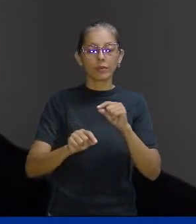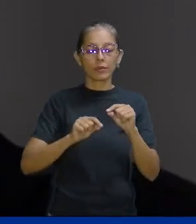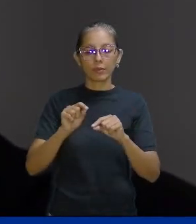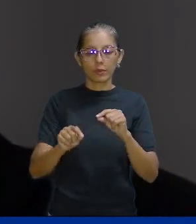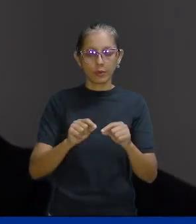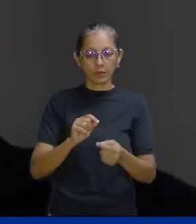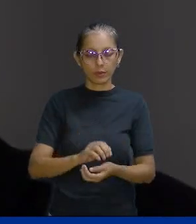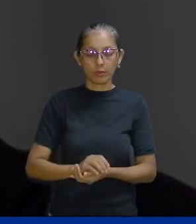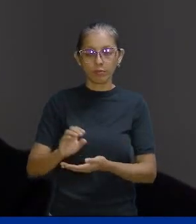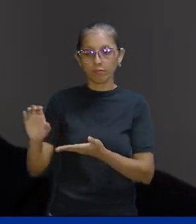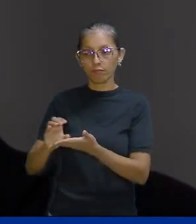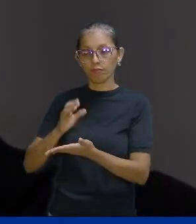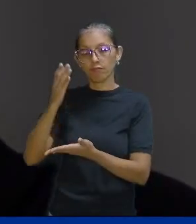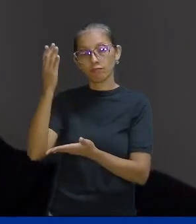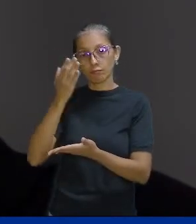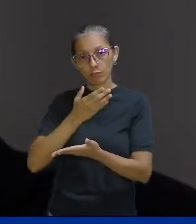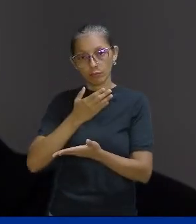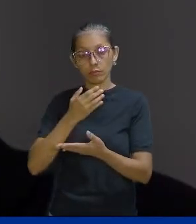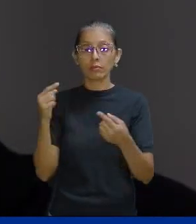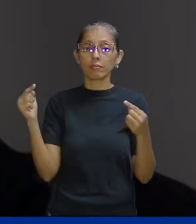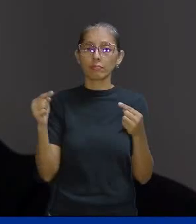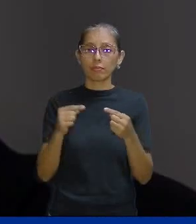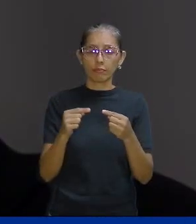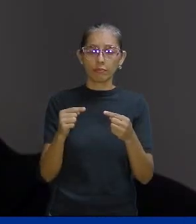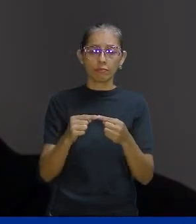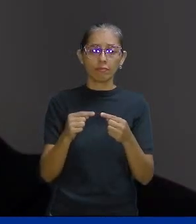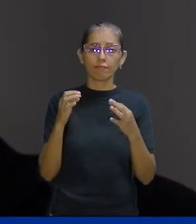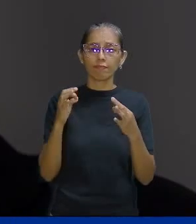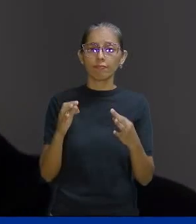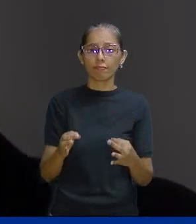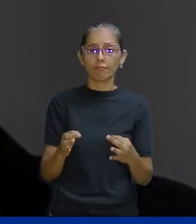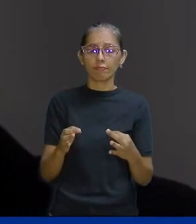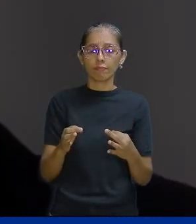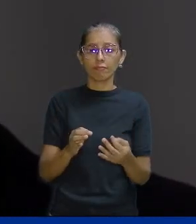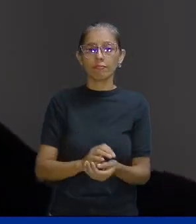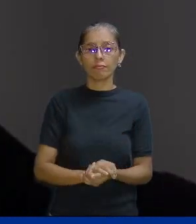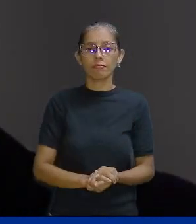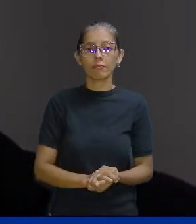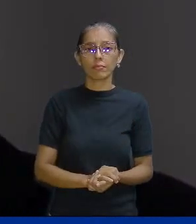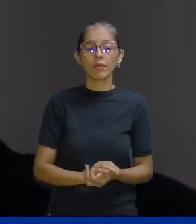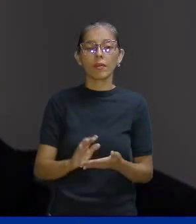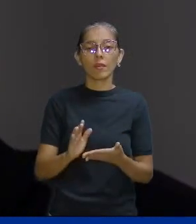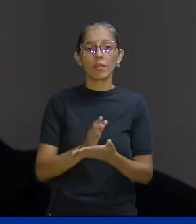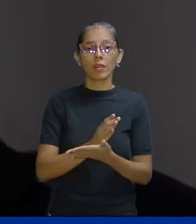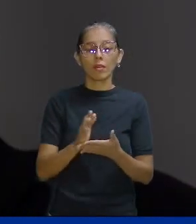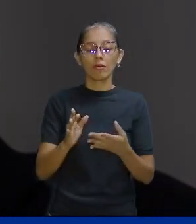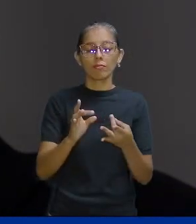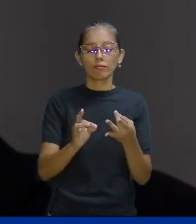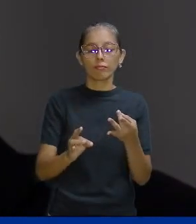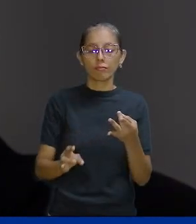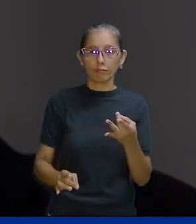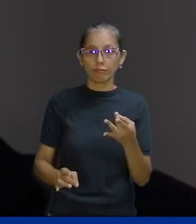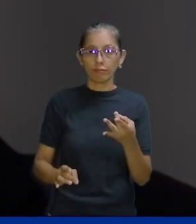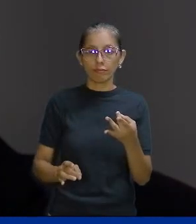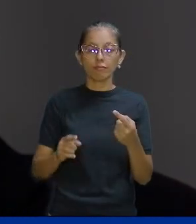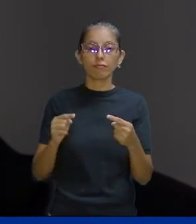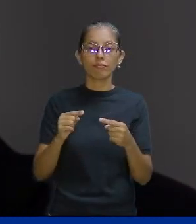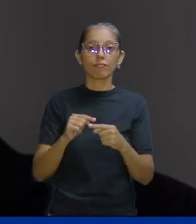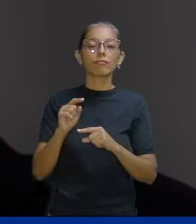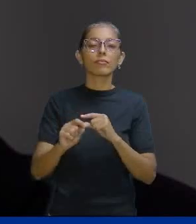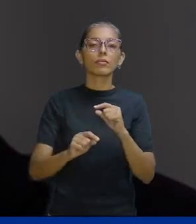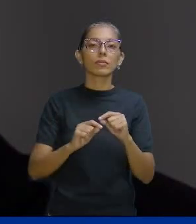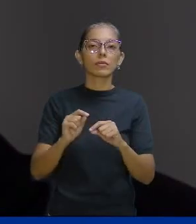eleitorais admite a possibilidade de retificação de informações na prestação de contas, especialmente quando tal correção